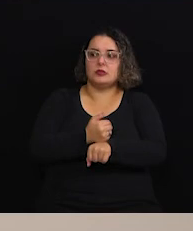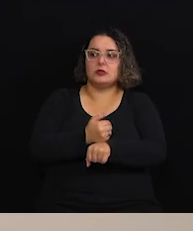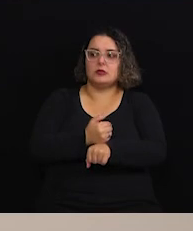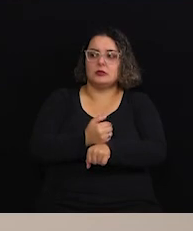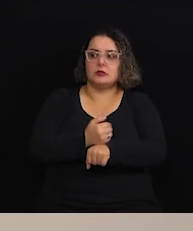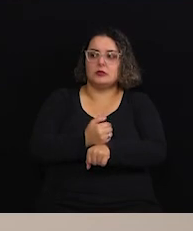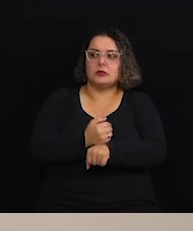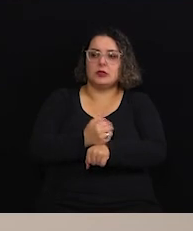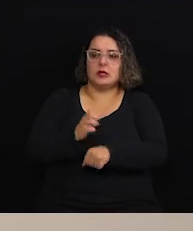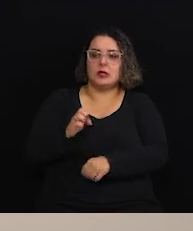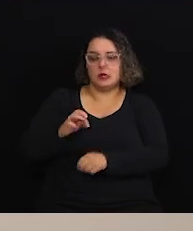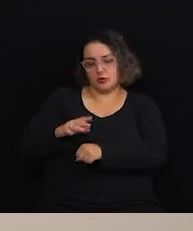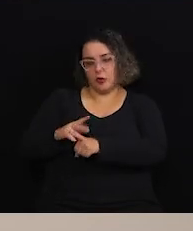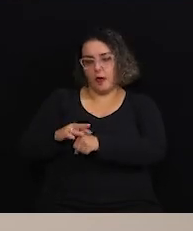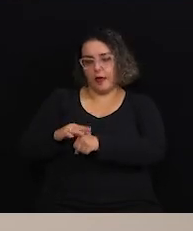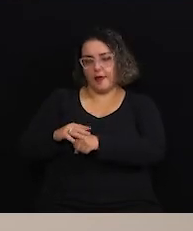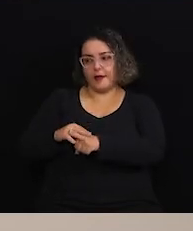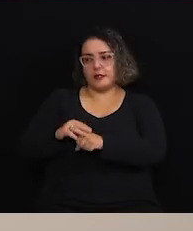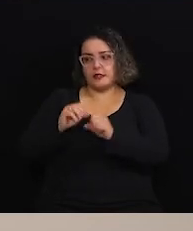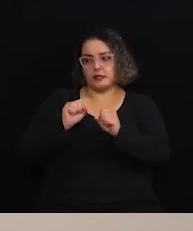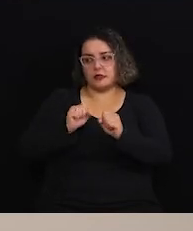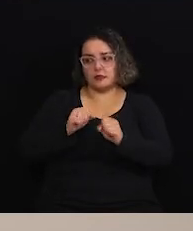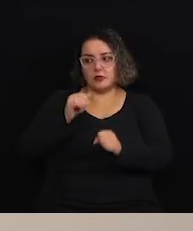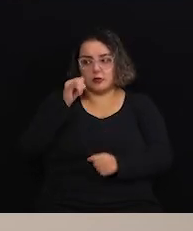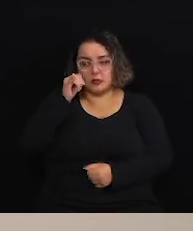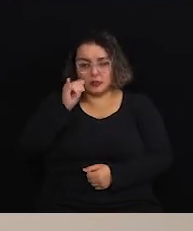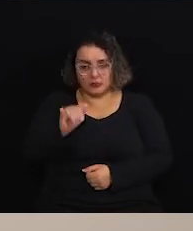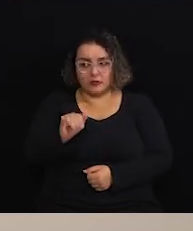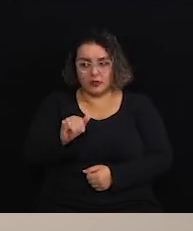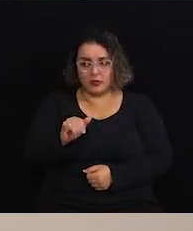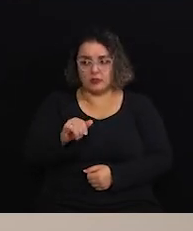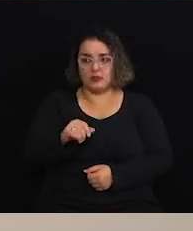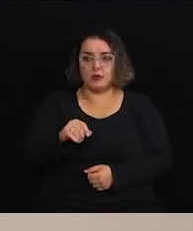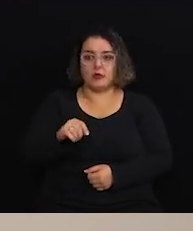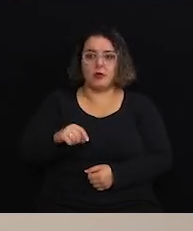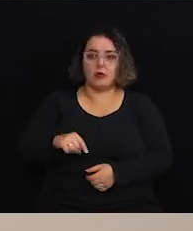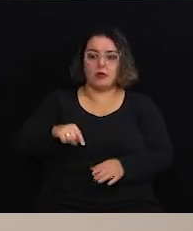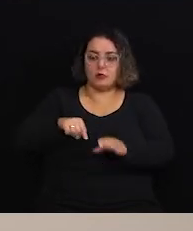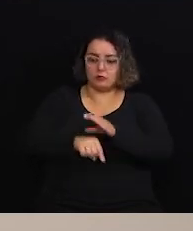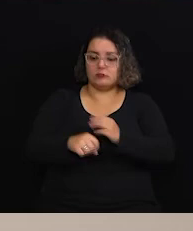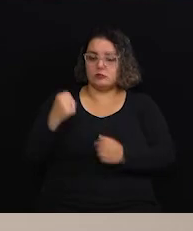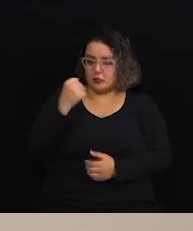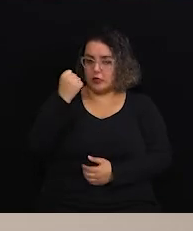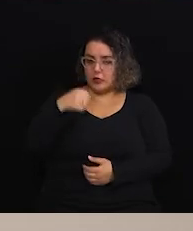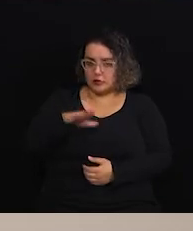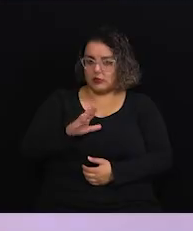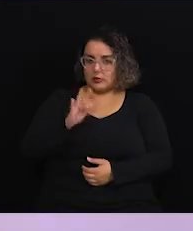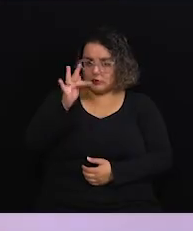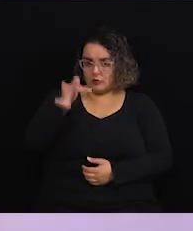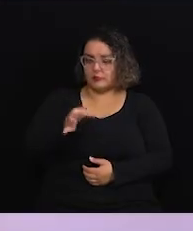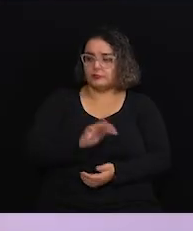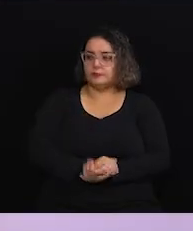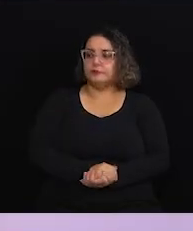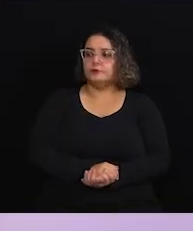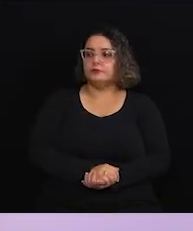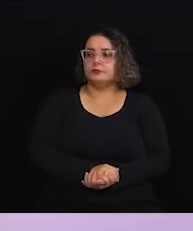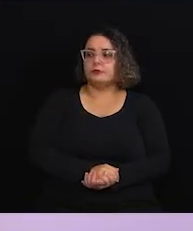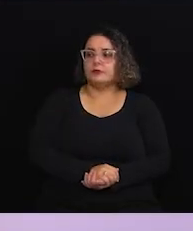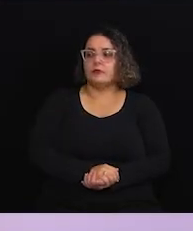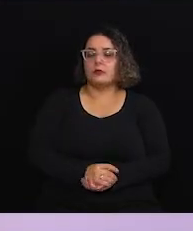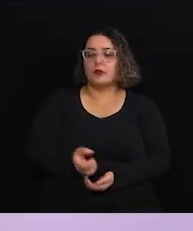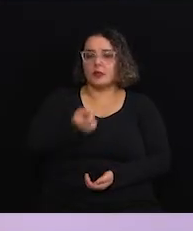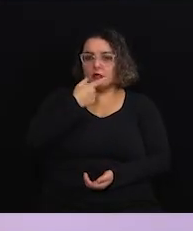de endometriose que possa prevenir que ela tenha complicações futuras, vamos dizer assim. Pegando esse gancho,